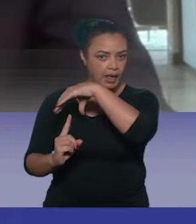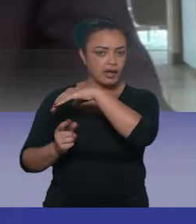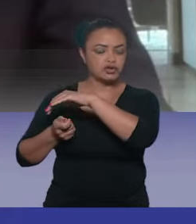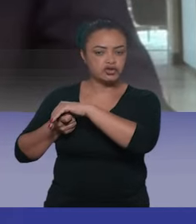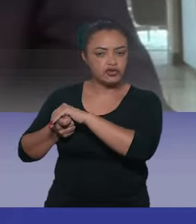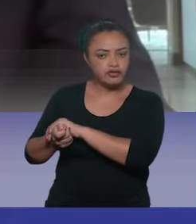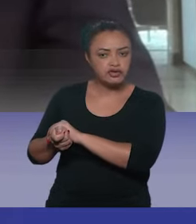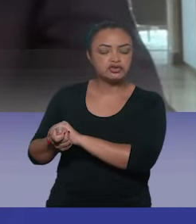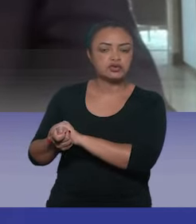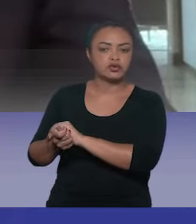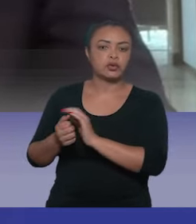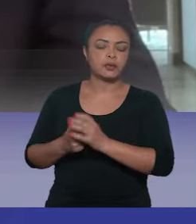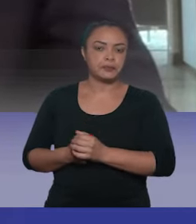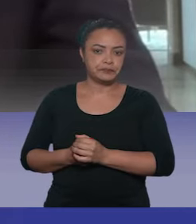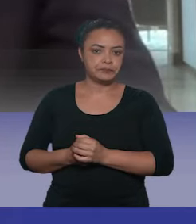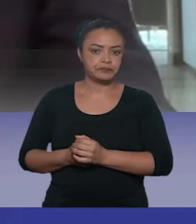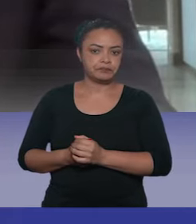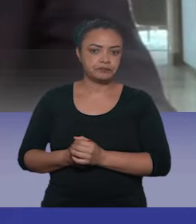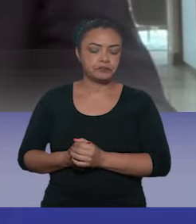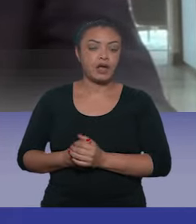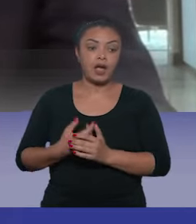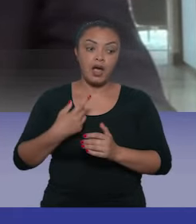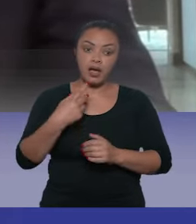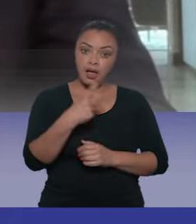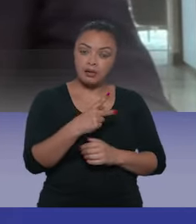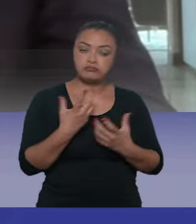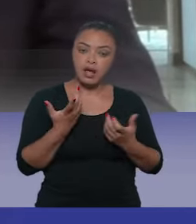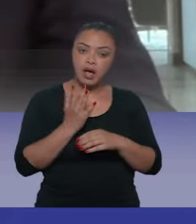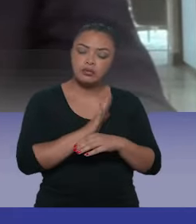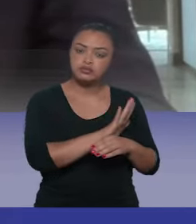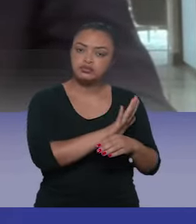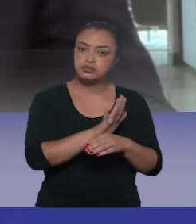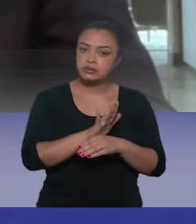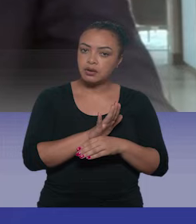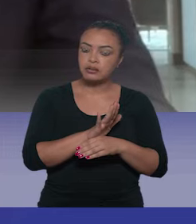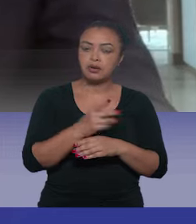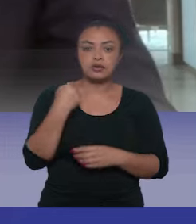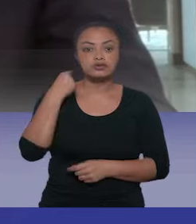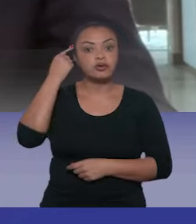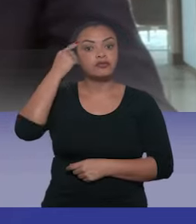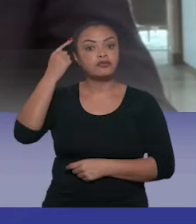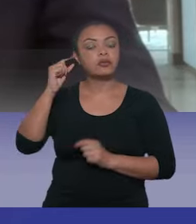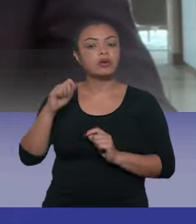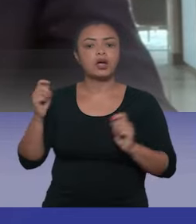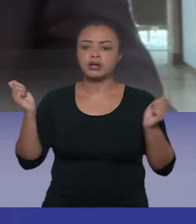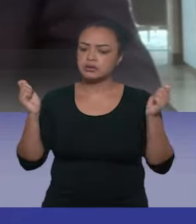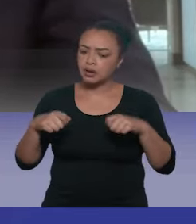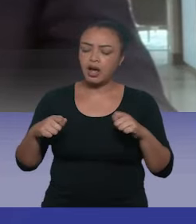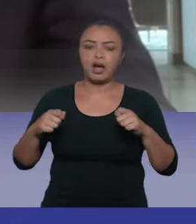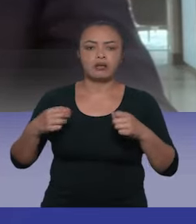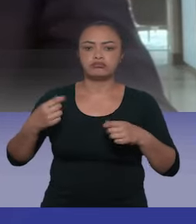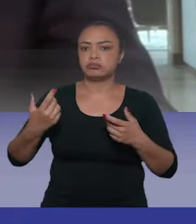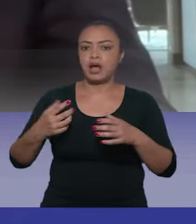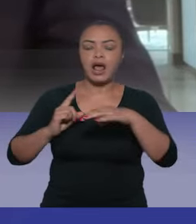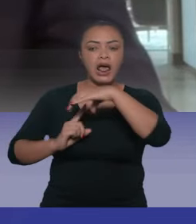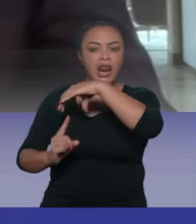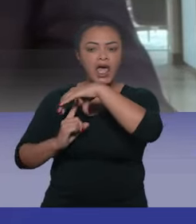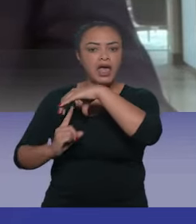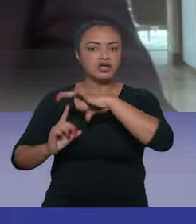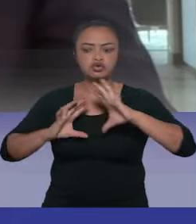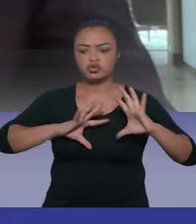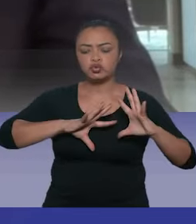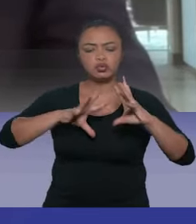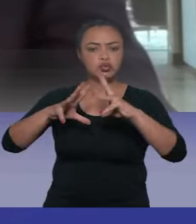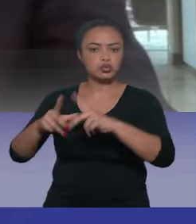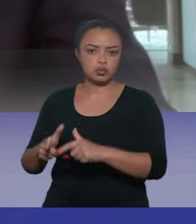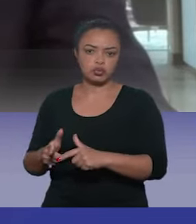para o mercado americano, que a gente queria estar ao lado do nosso investidor, o nosso cliente investidor, nessa